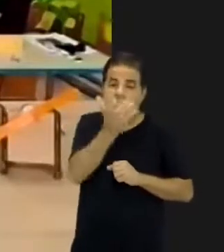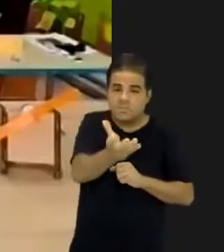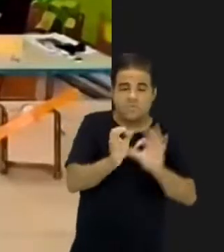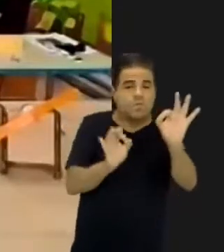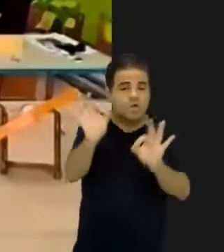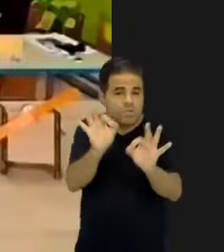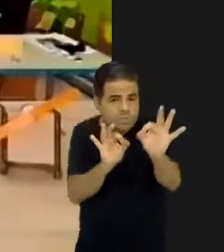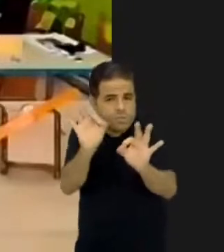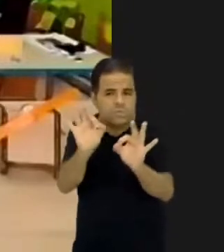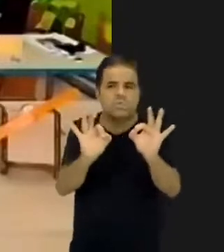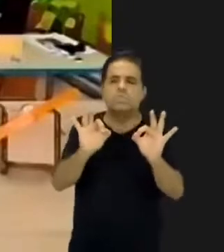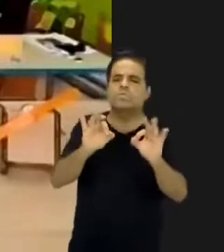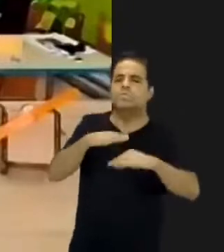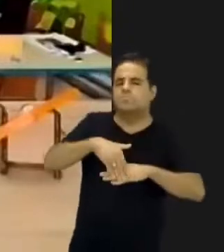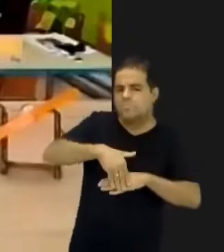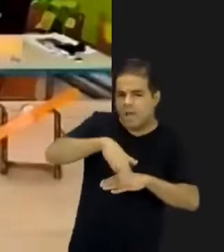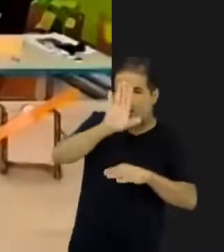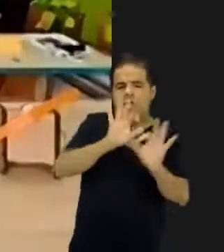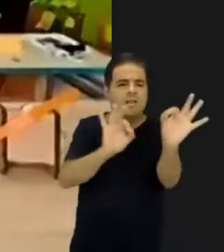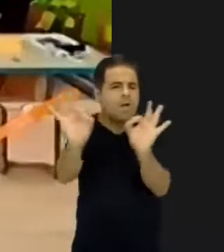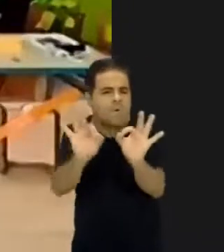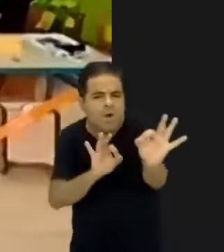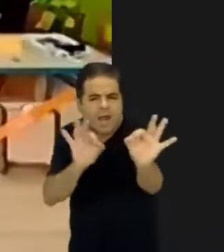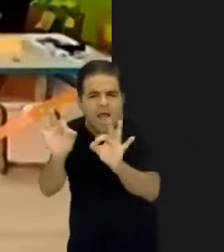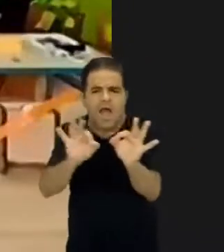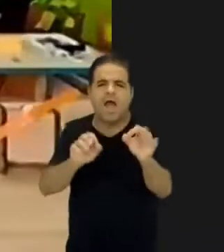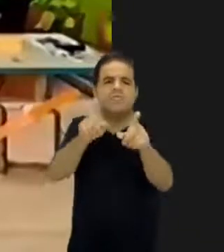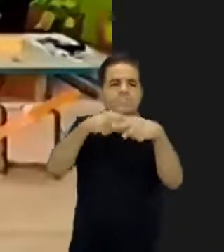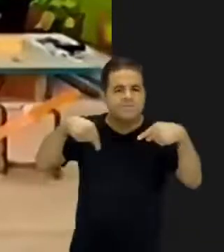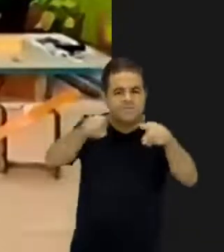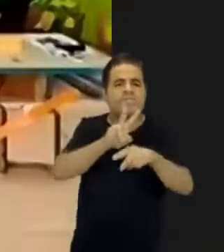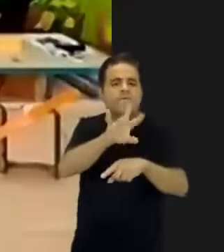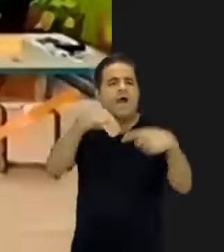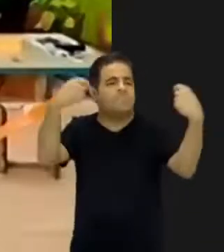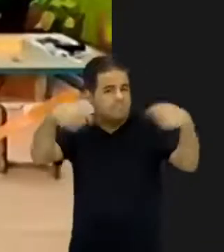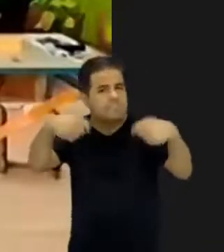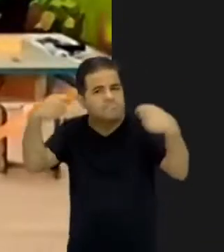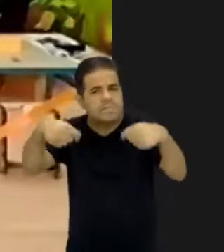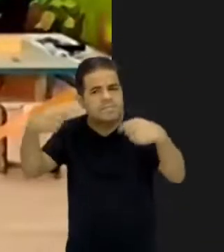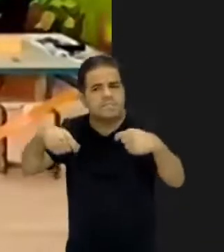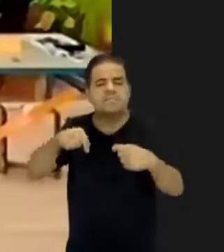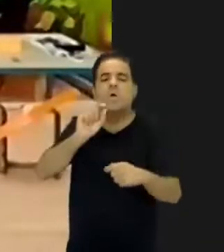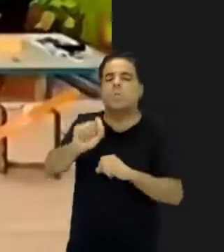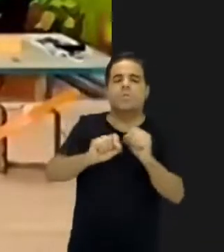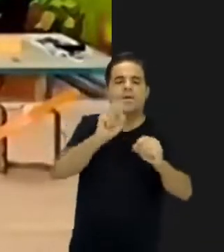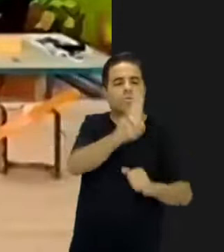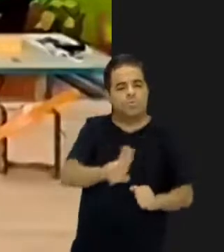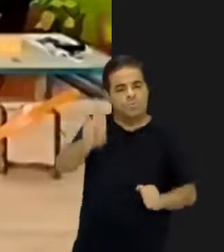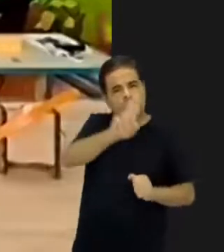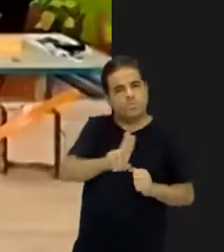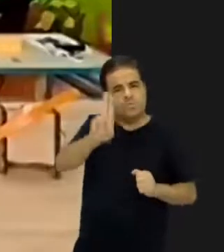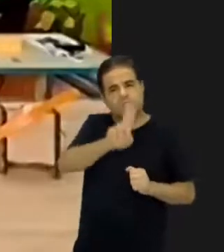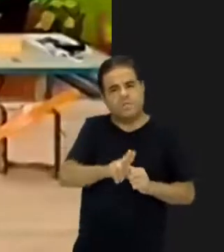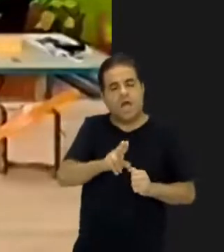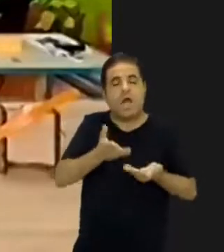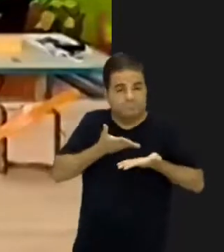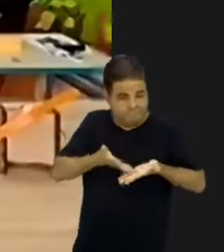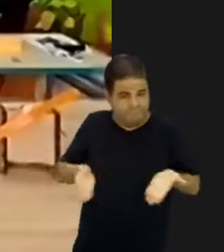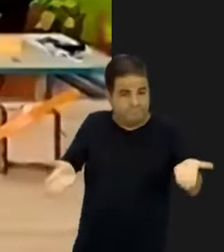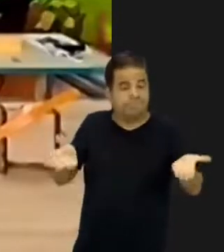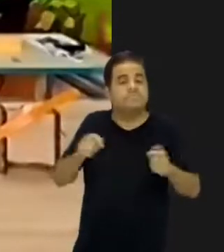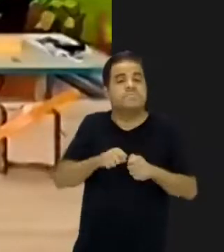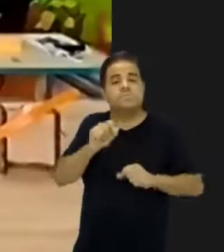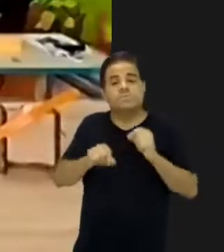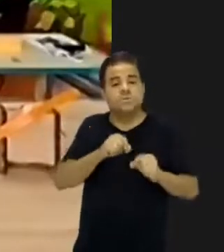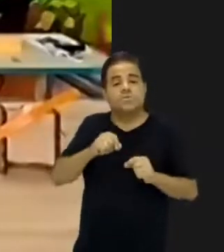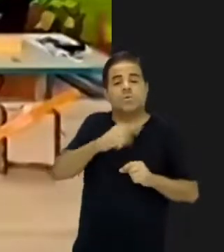ajuste fino, mais elaborado. O que você vai precisar fazer? Eu preciso usar, por exemplo, no caso que nós estamos fazendo,